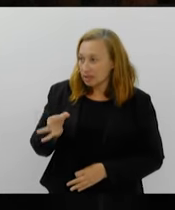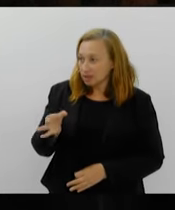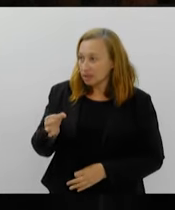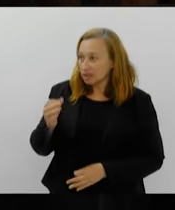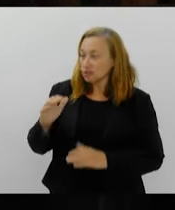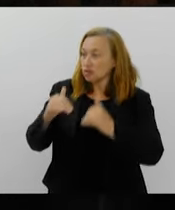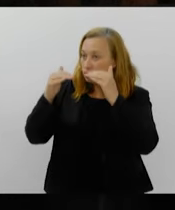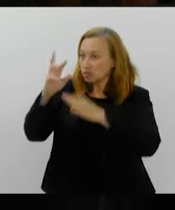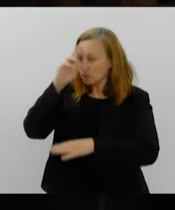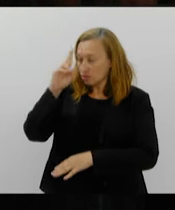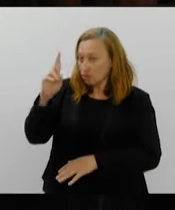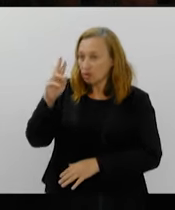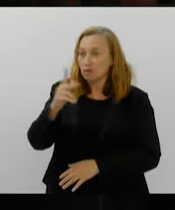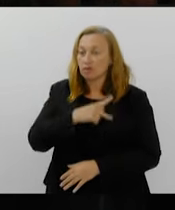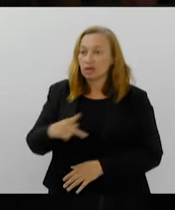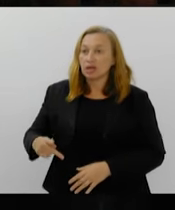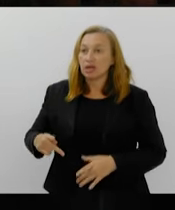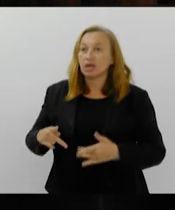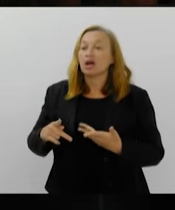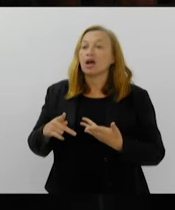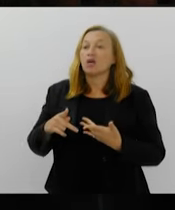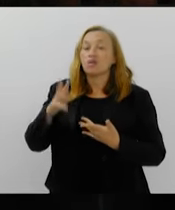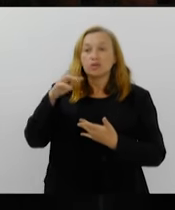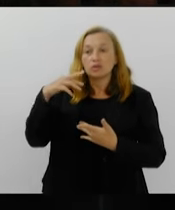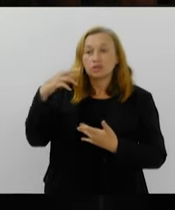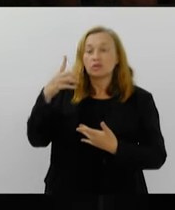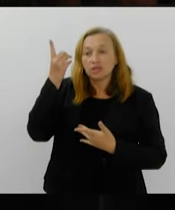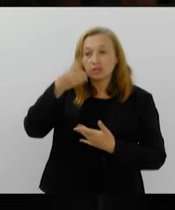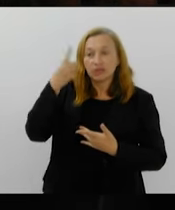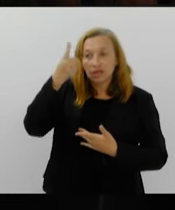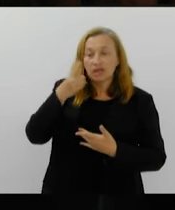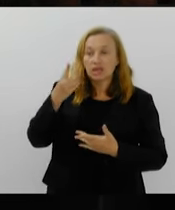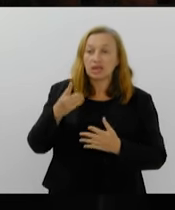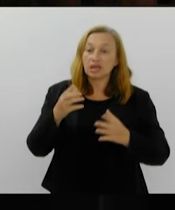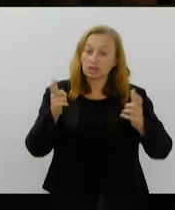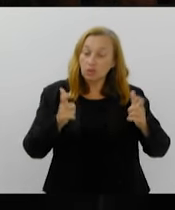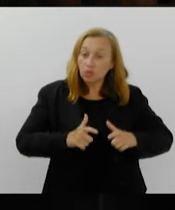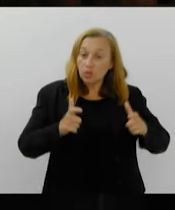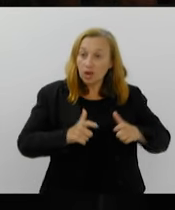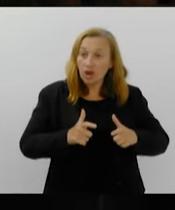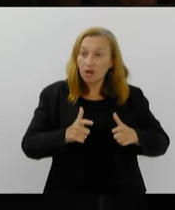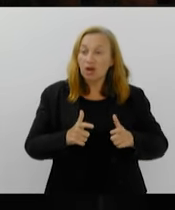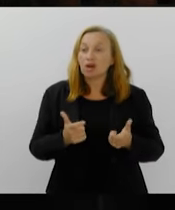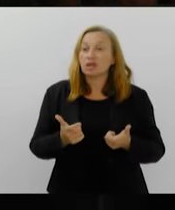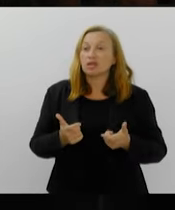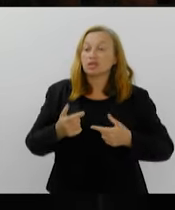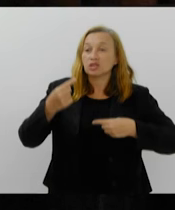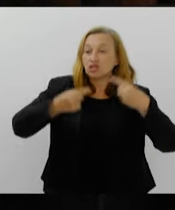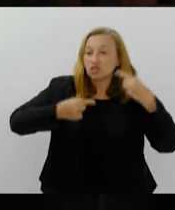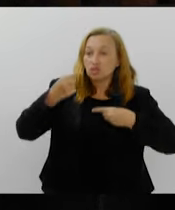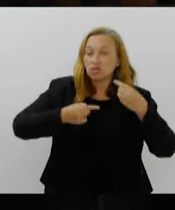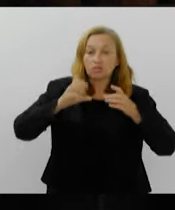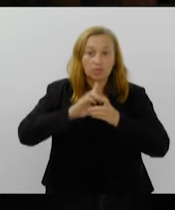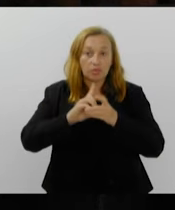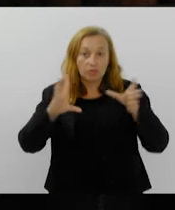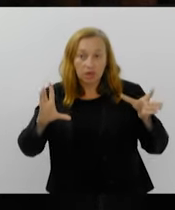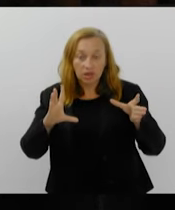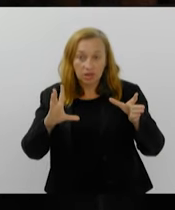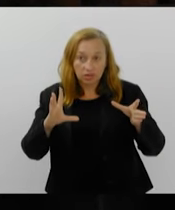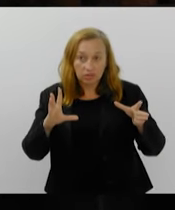essa casa que deveria e sobretudo esse espaço que é o Parlamento que deveria ser o local de debate democrático do